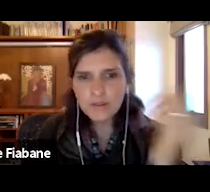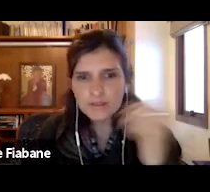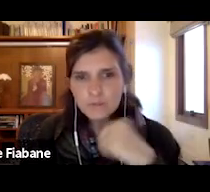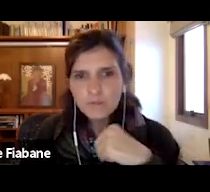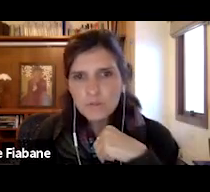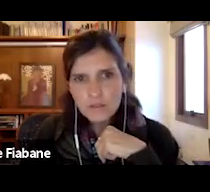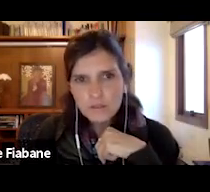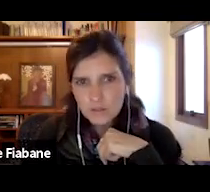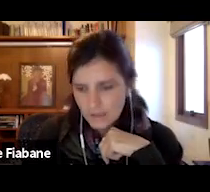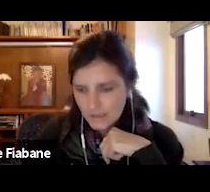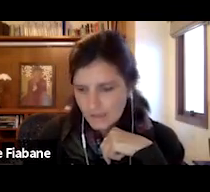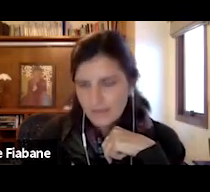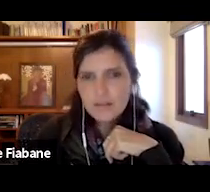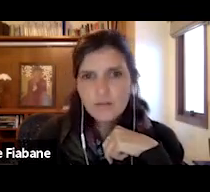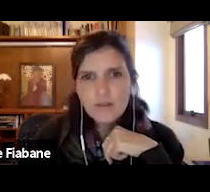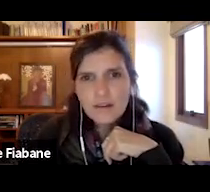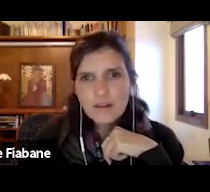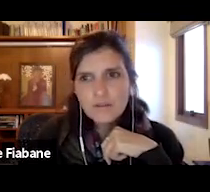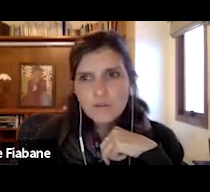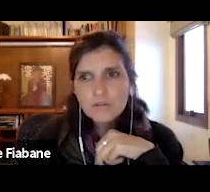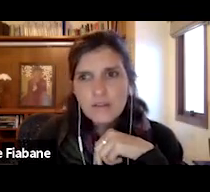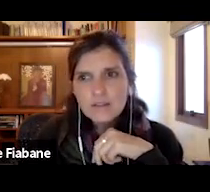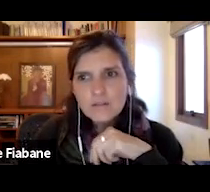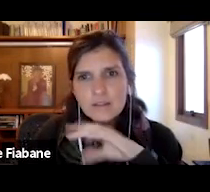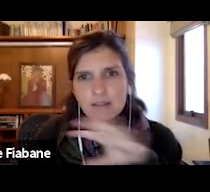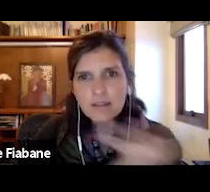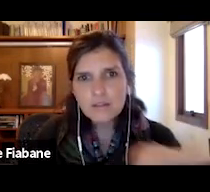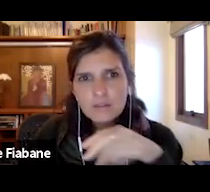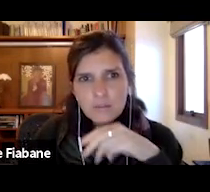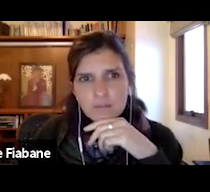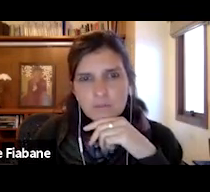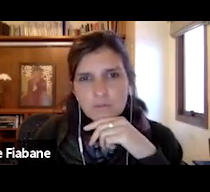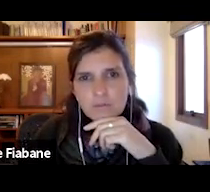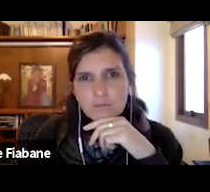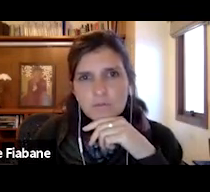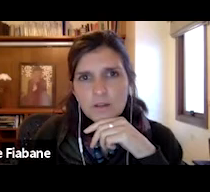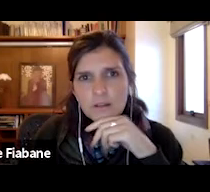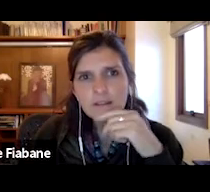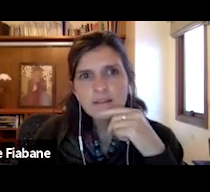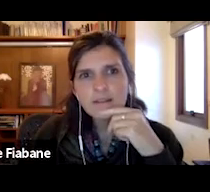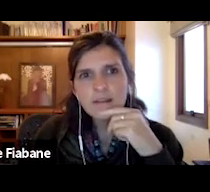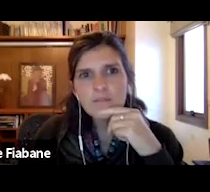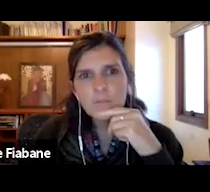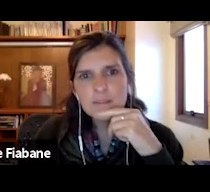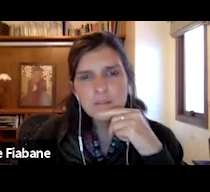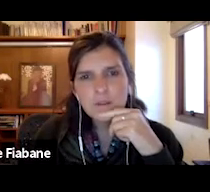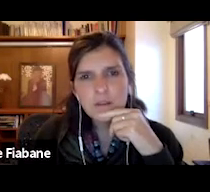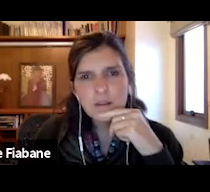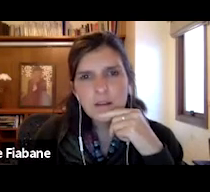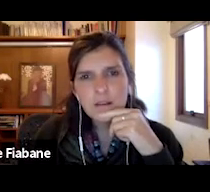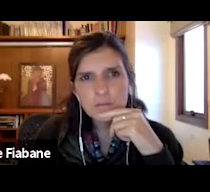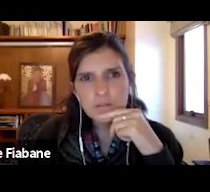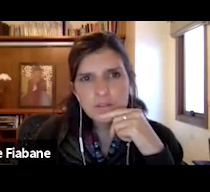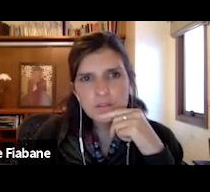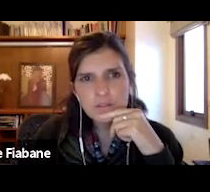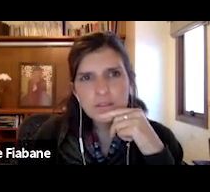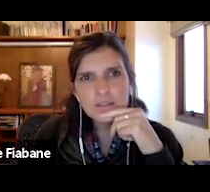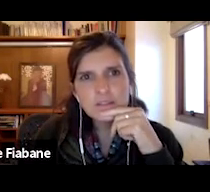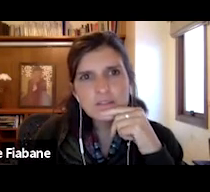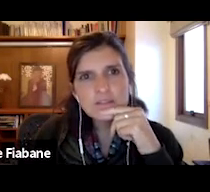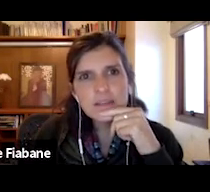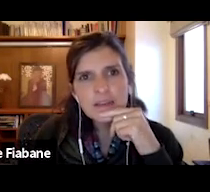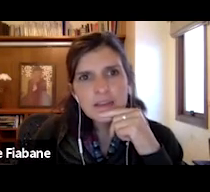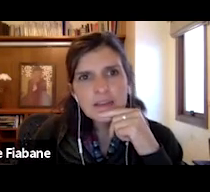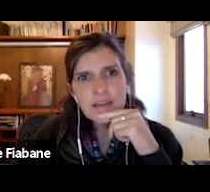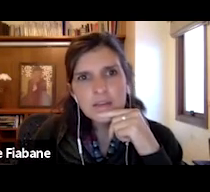patrimonial e assim por diante. Então, todos eles estão organizados nessa mesma estrutura, tá? Eu vou passando aqui em cada uma das